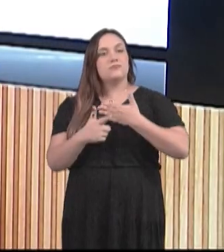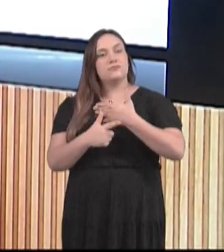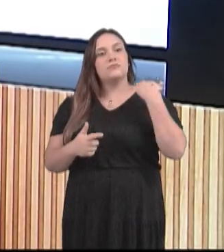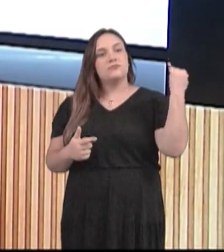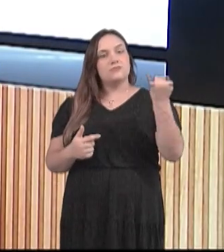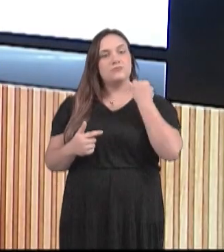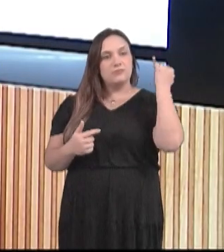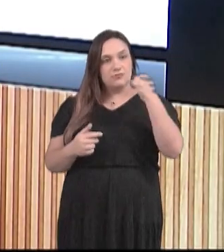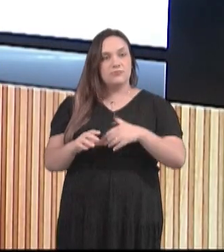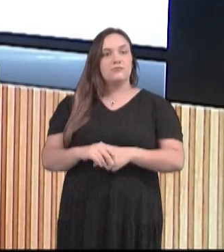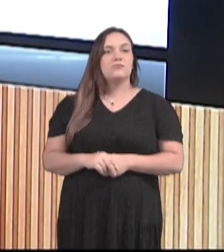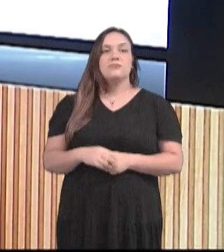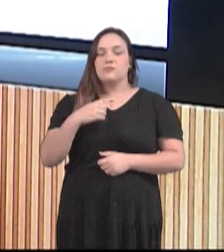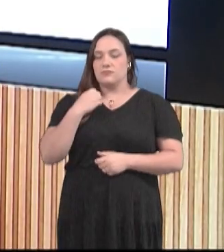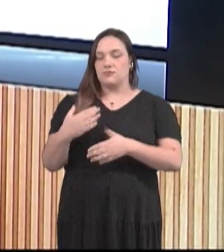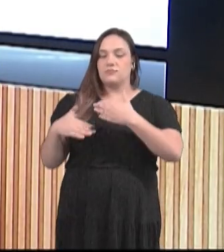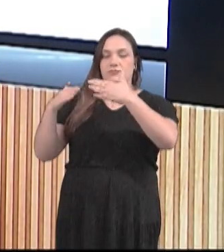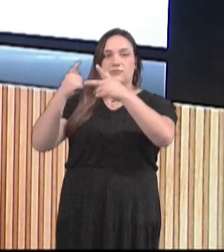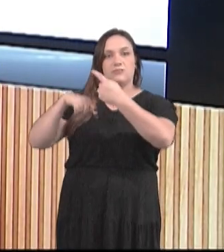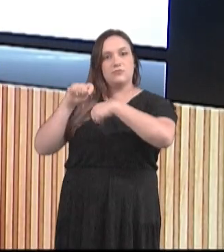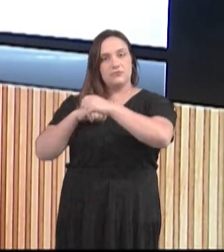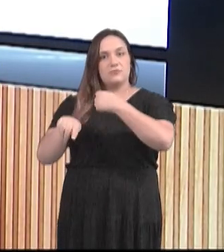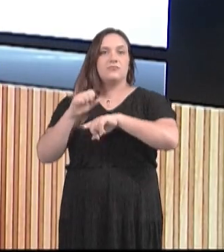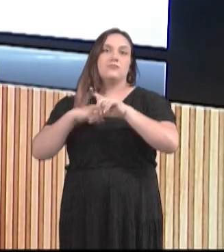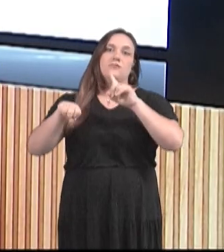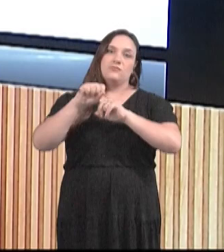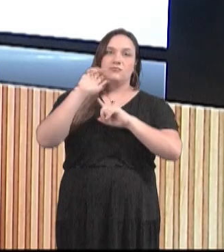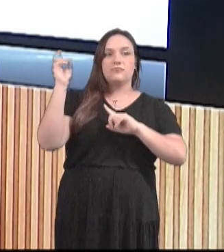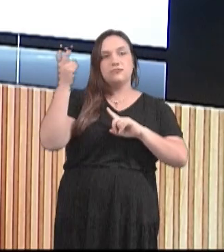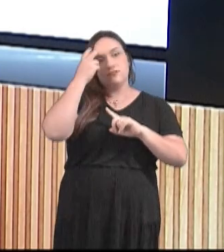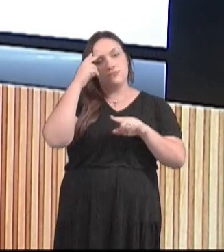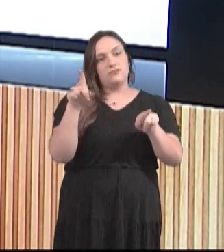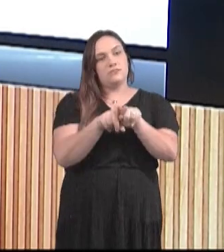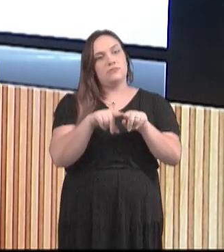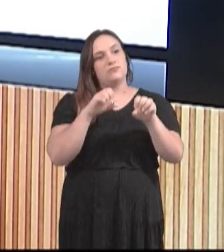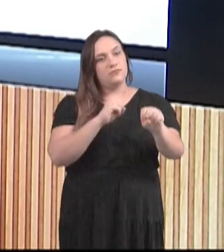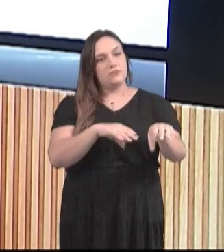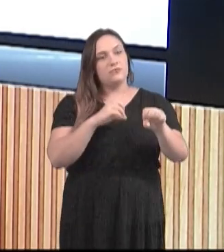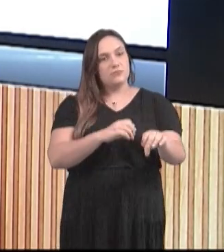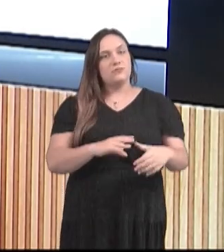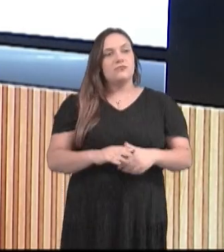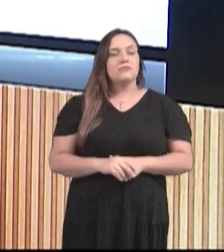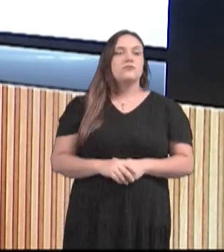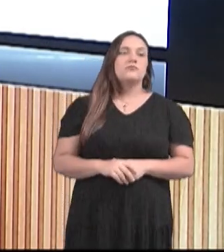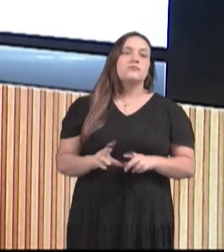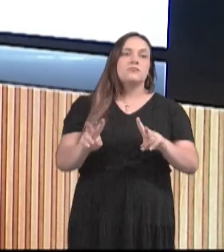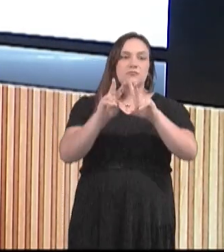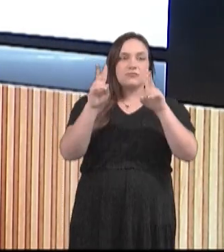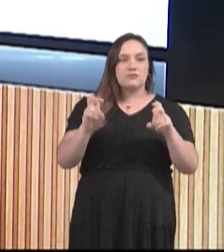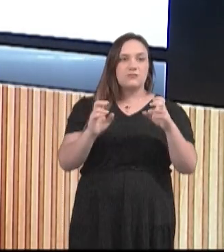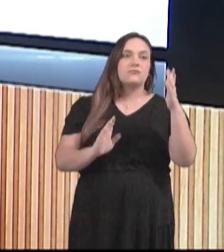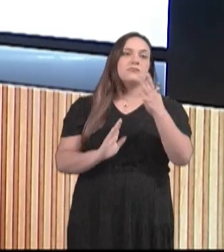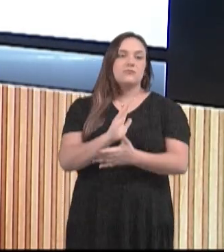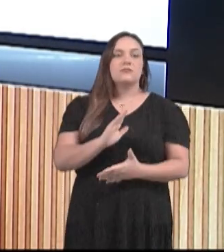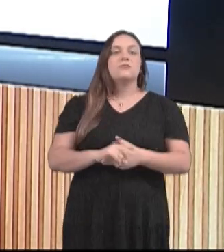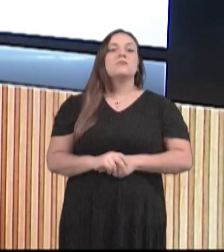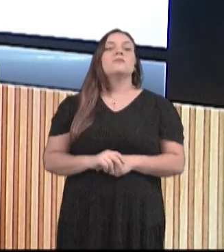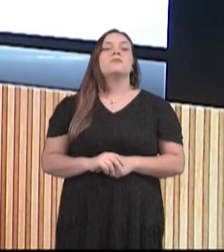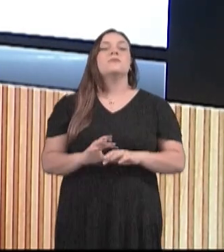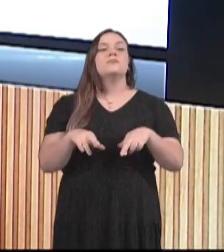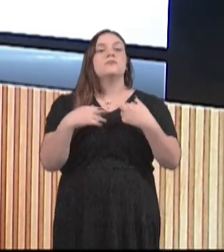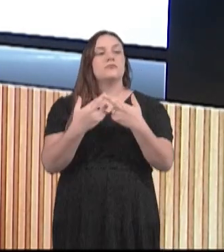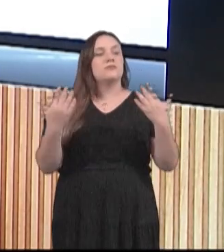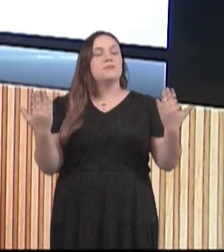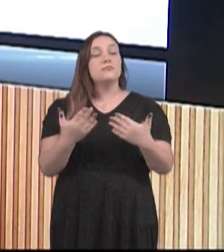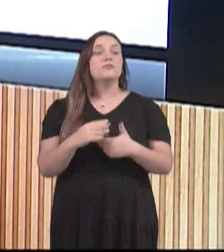papel fundamental no desenvolvimento econômico, social, cultural e educacional. Matéria, então, também aprovada na sessão